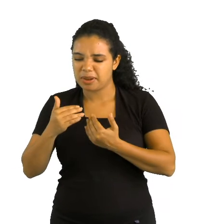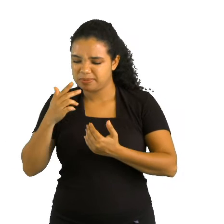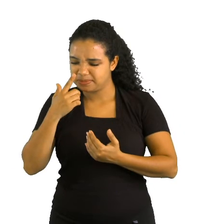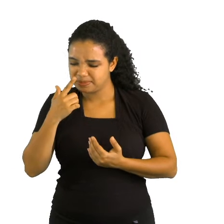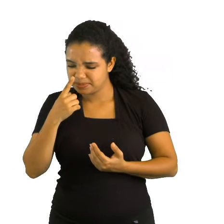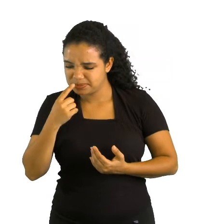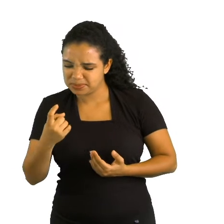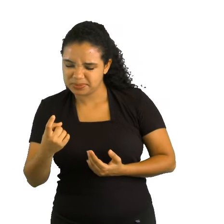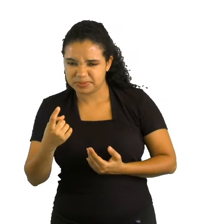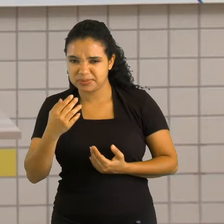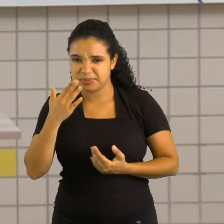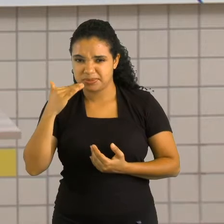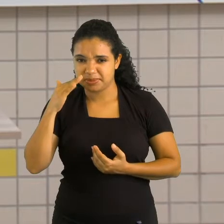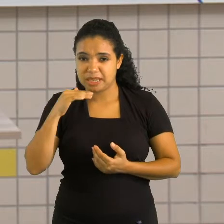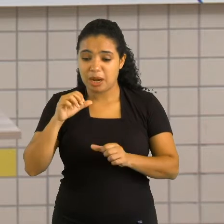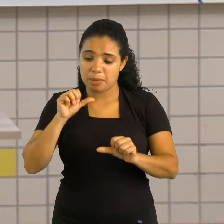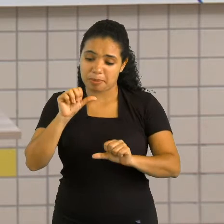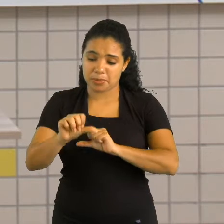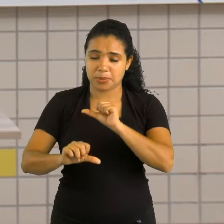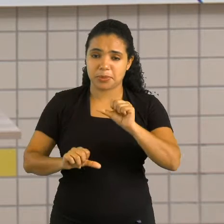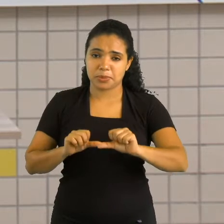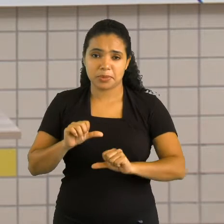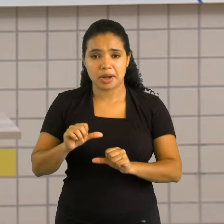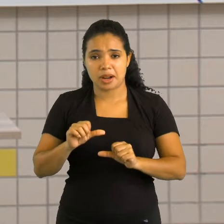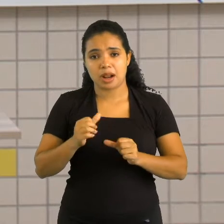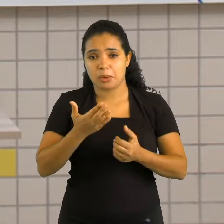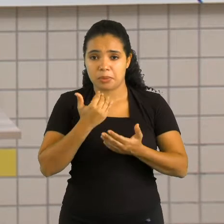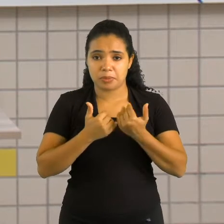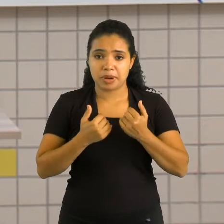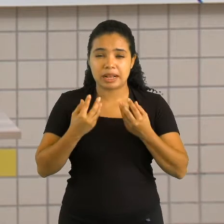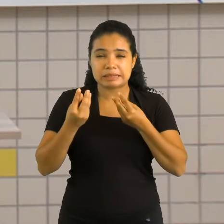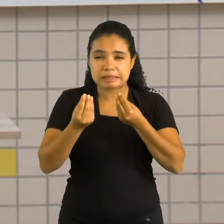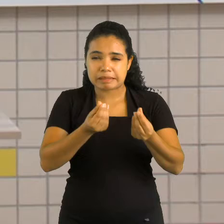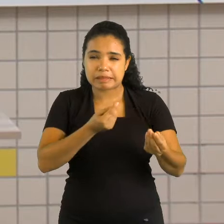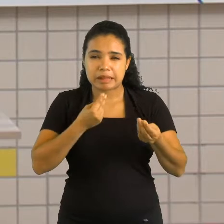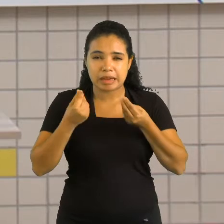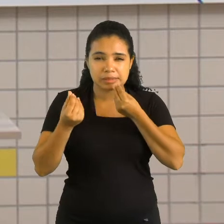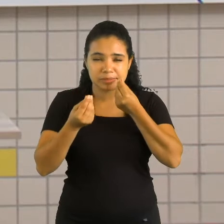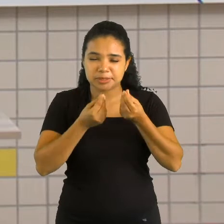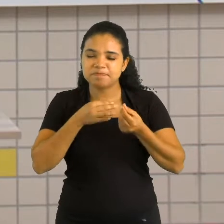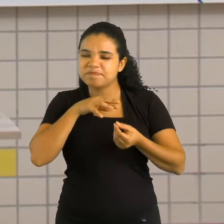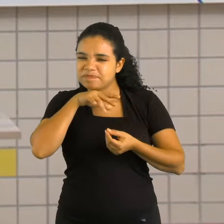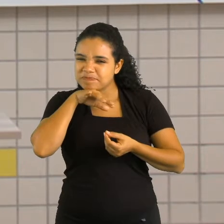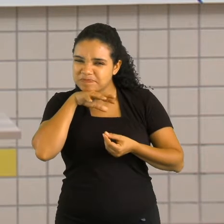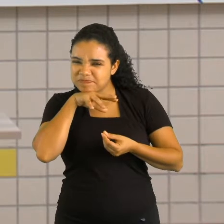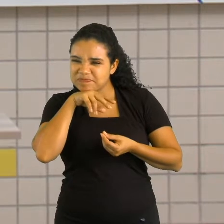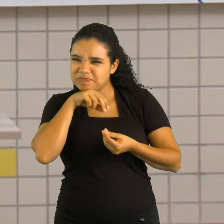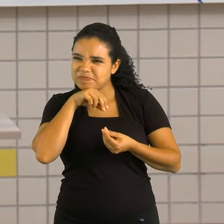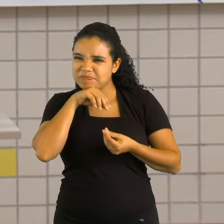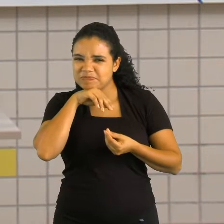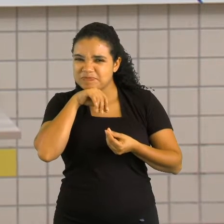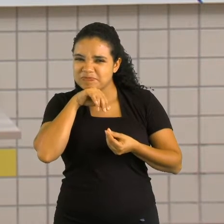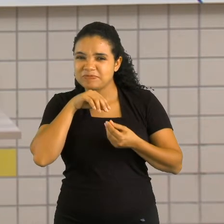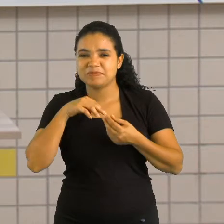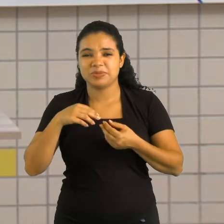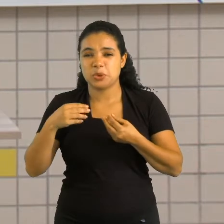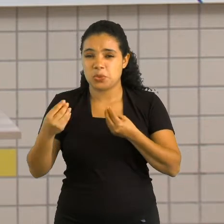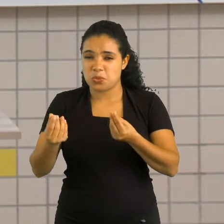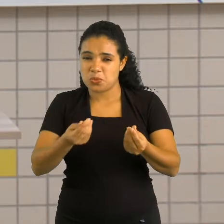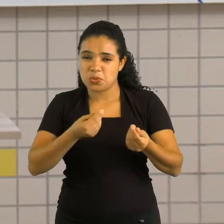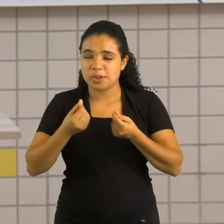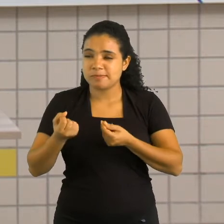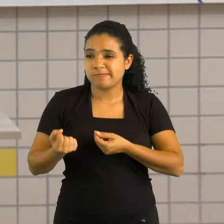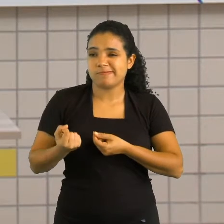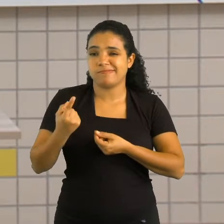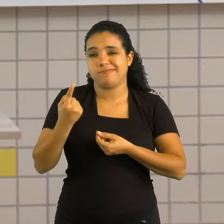provoca alterações, né? Que é o mau cheiro, um sabor ruim, um mau sabor que nós falamos,